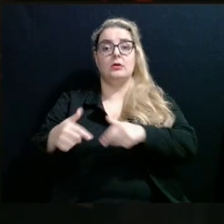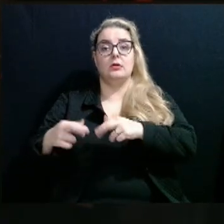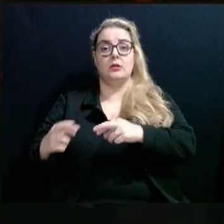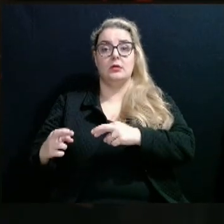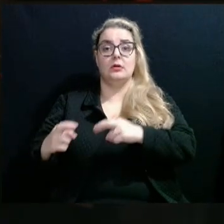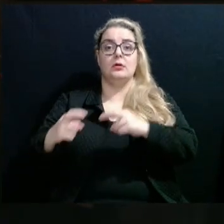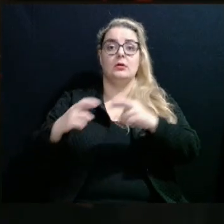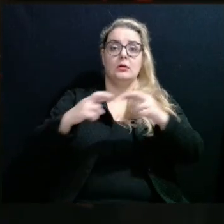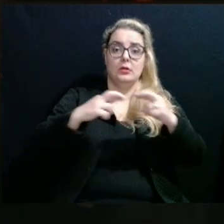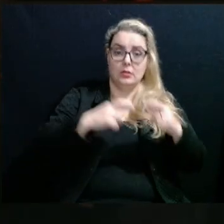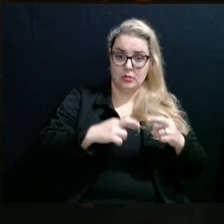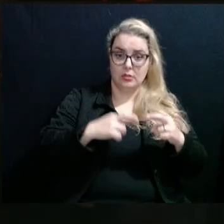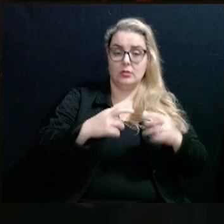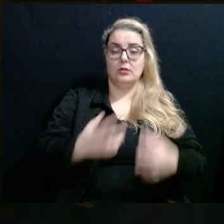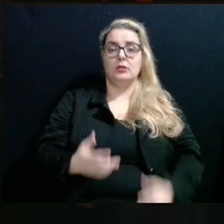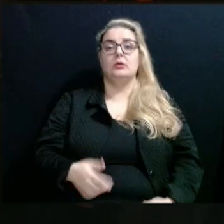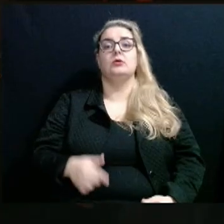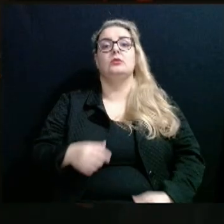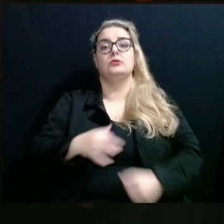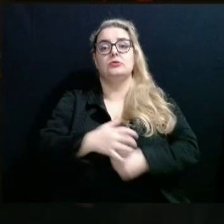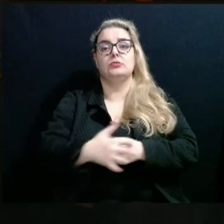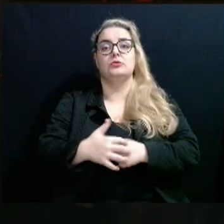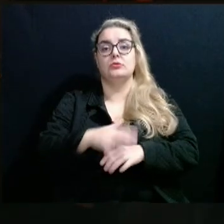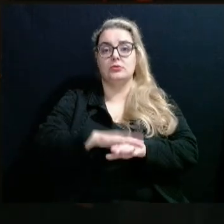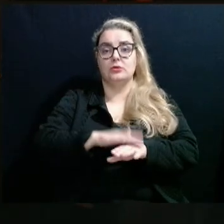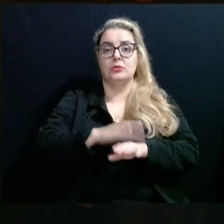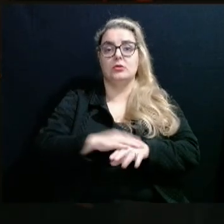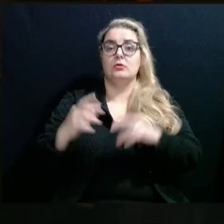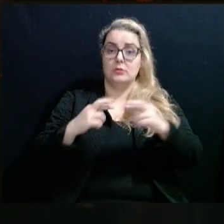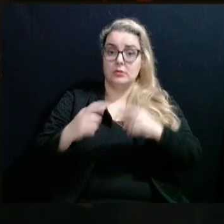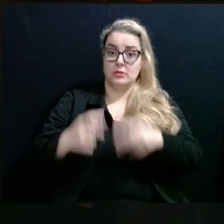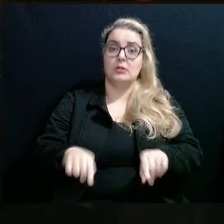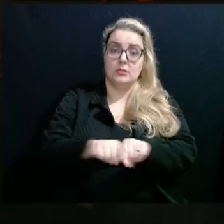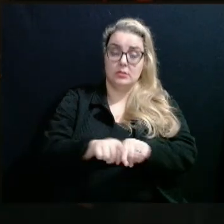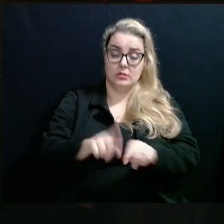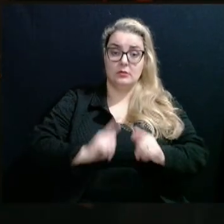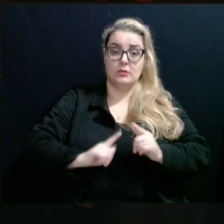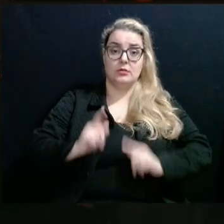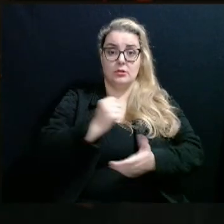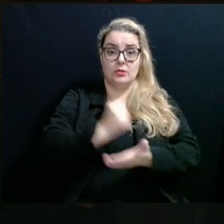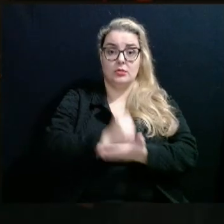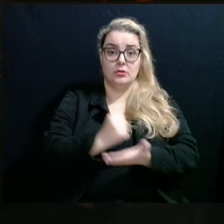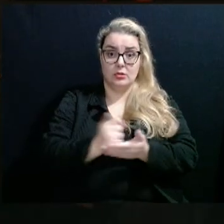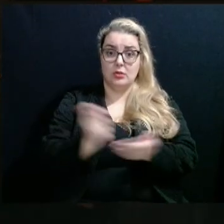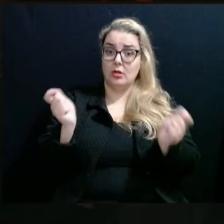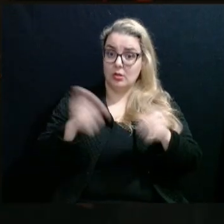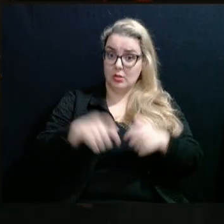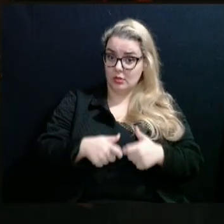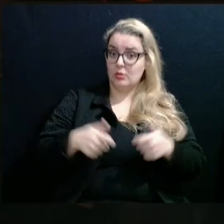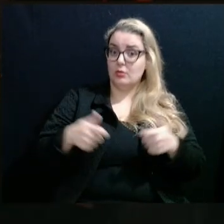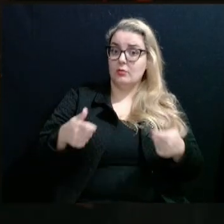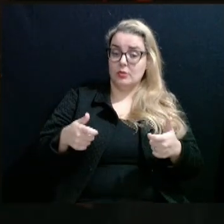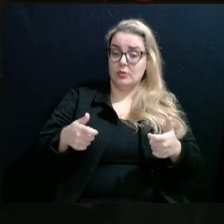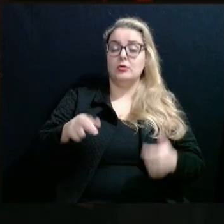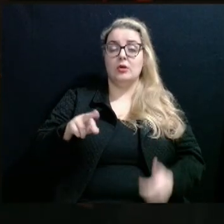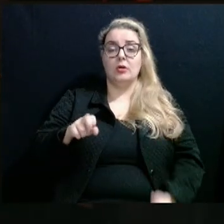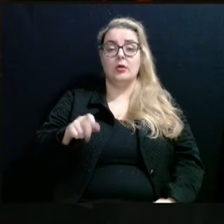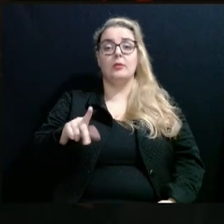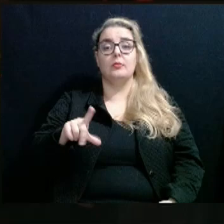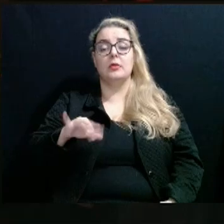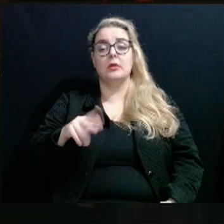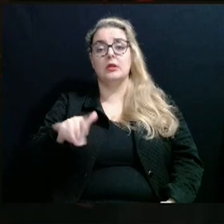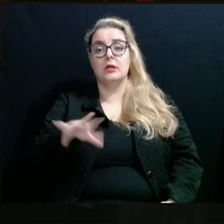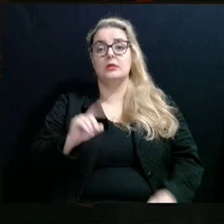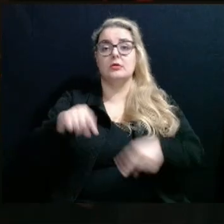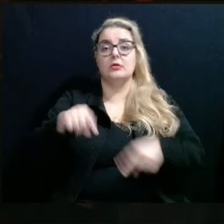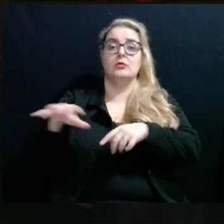monitoramento digital das ações fiscais e também gestores de contratos com potencial de replicação em outros órgãos públicos. Muito bom,